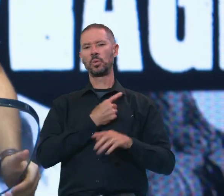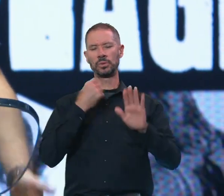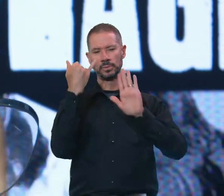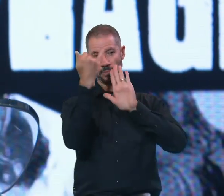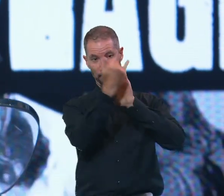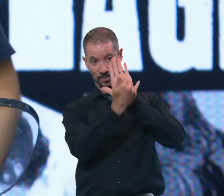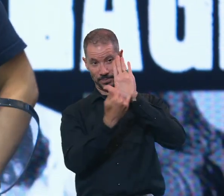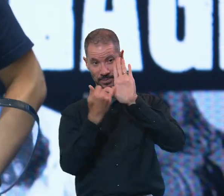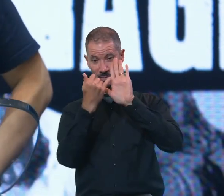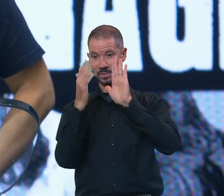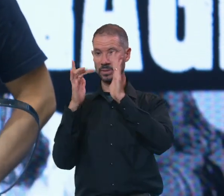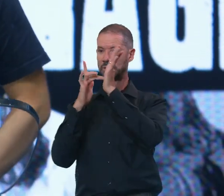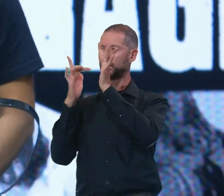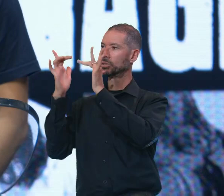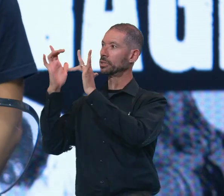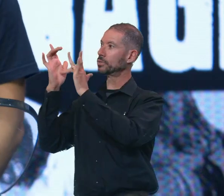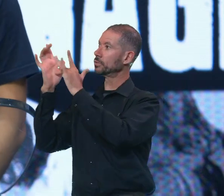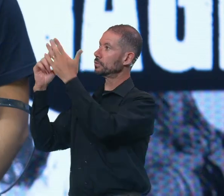quebra, Jesus se revela.